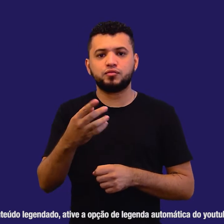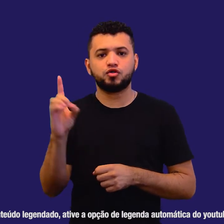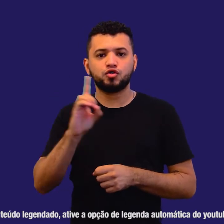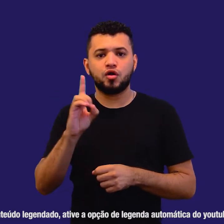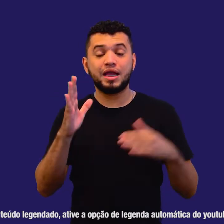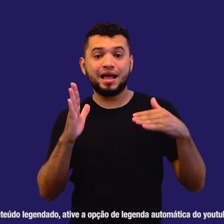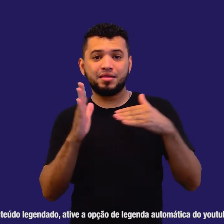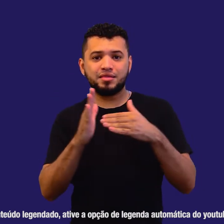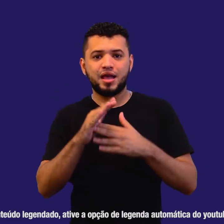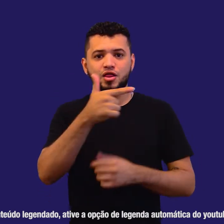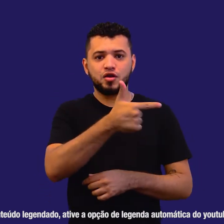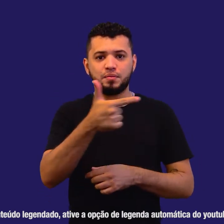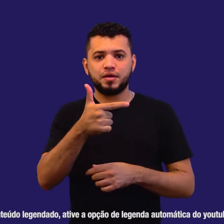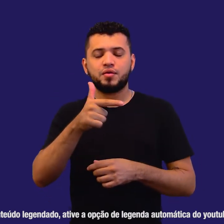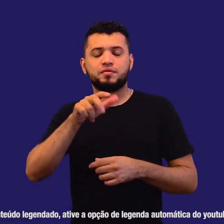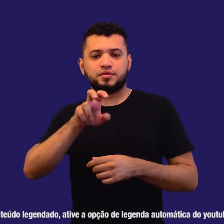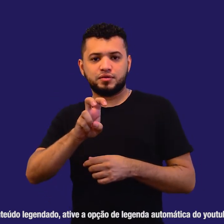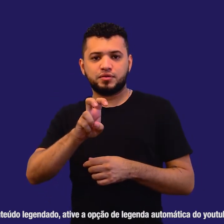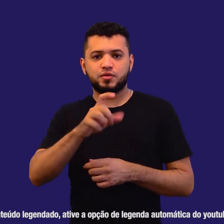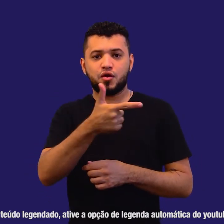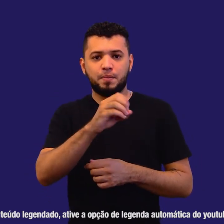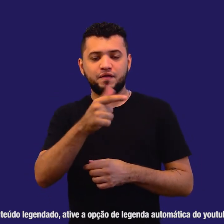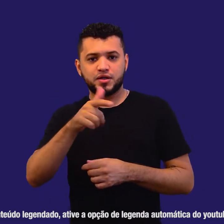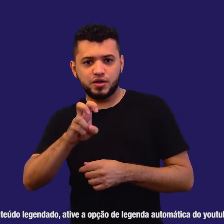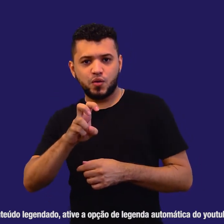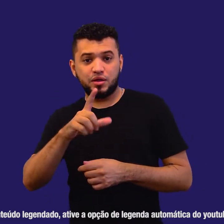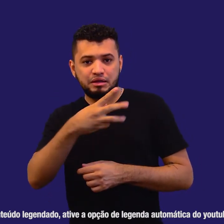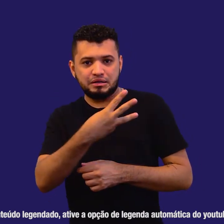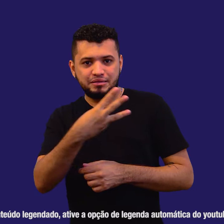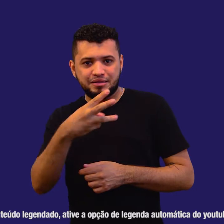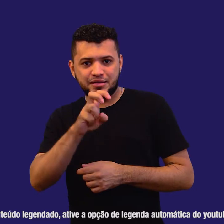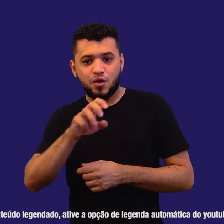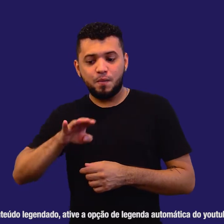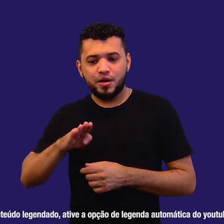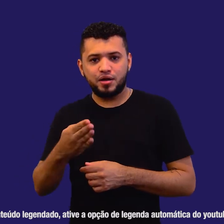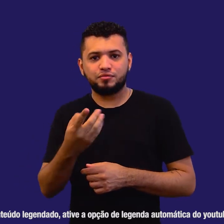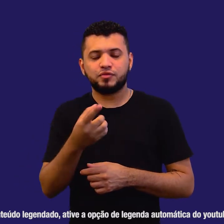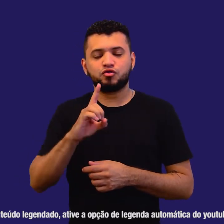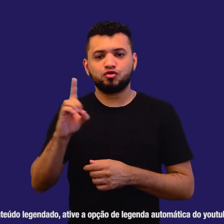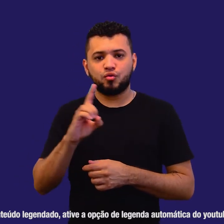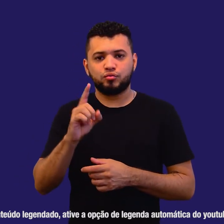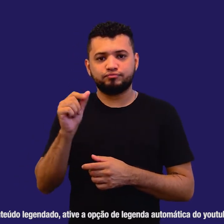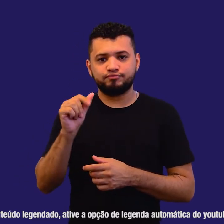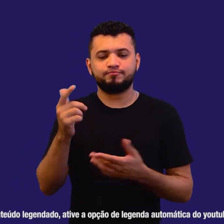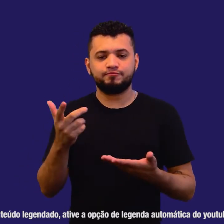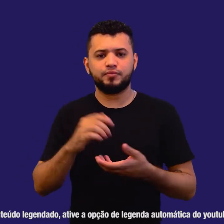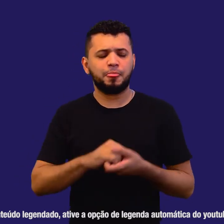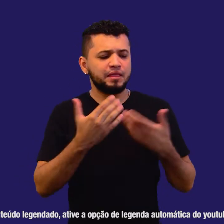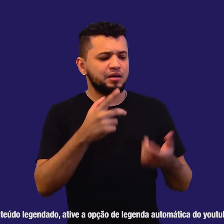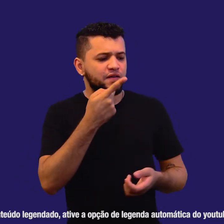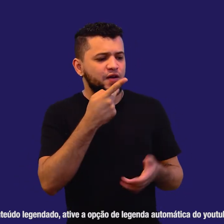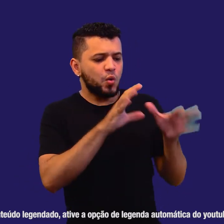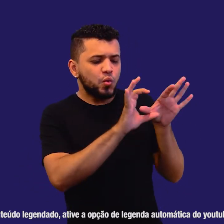até 2025 é que ela movimente 335 bilhões de dólares. Priscila, você falou muito do